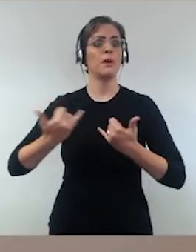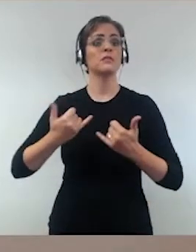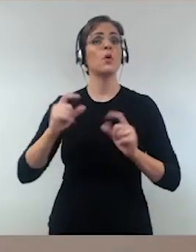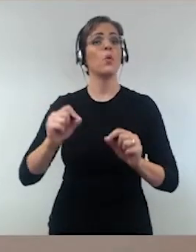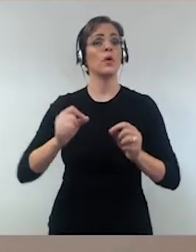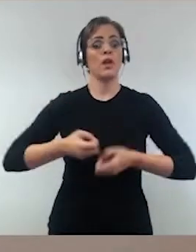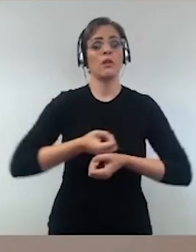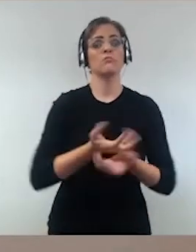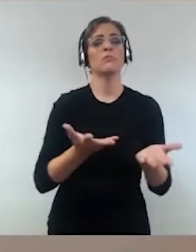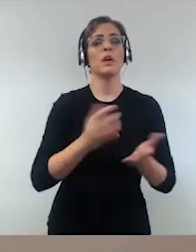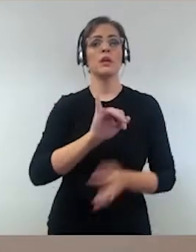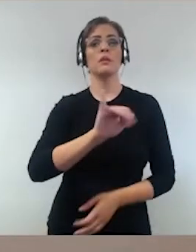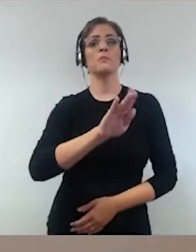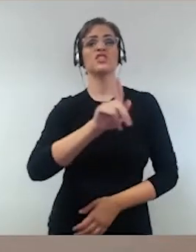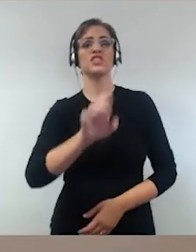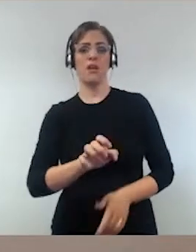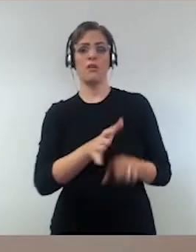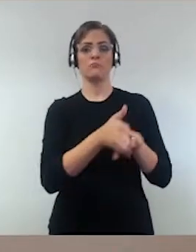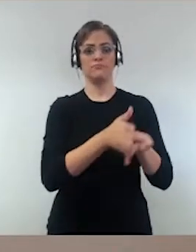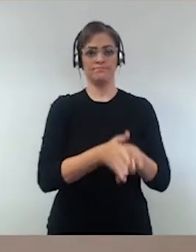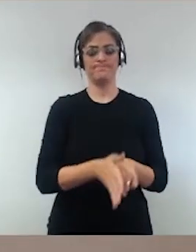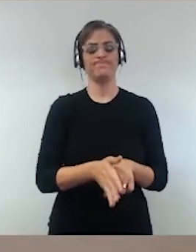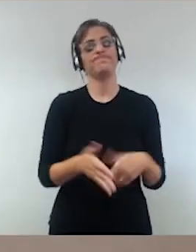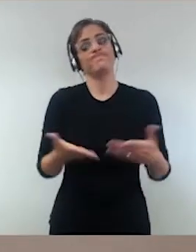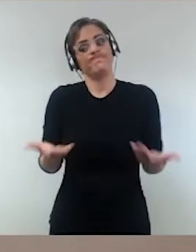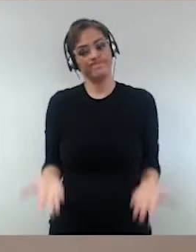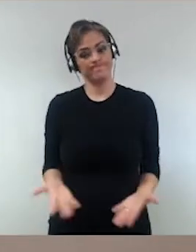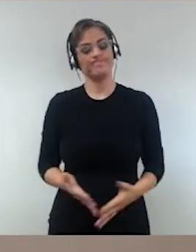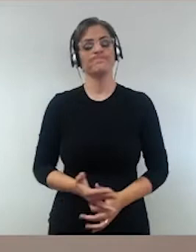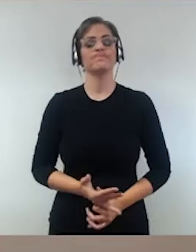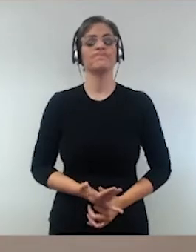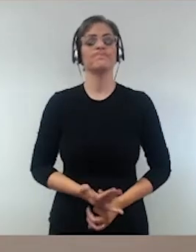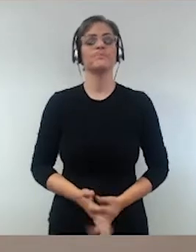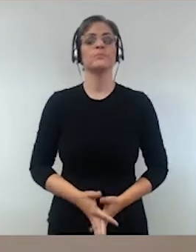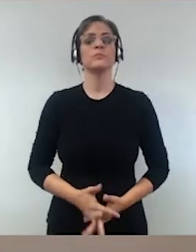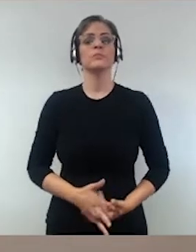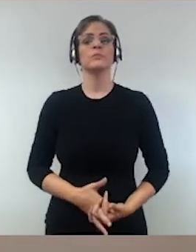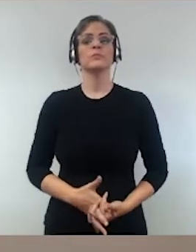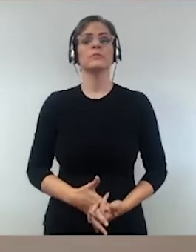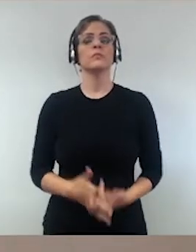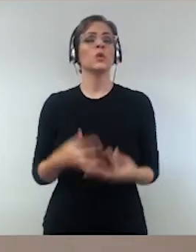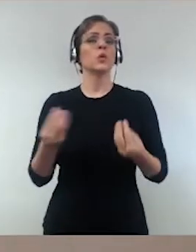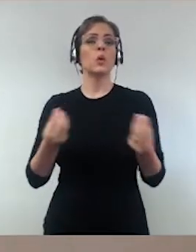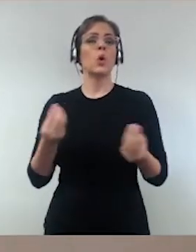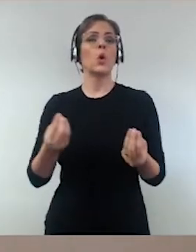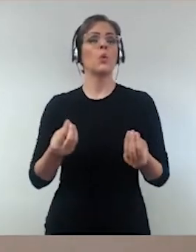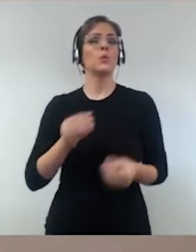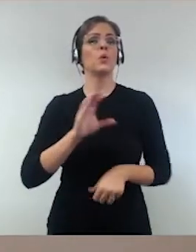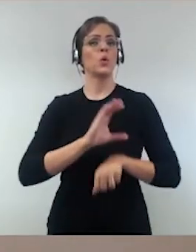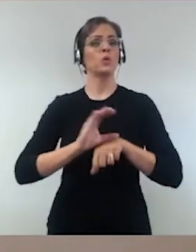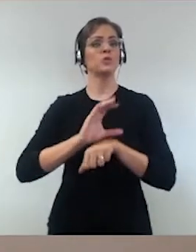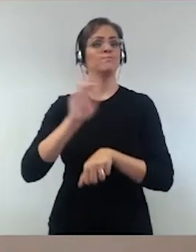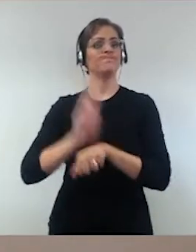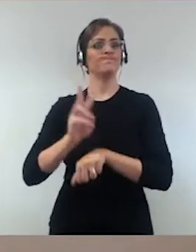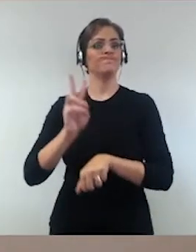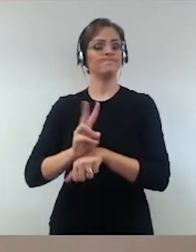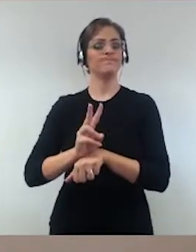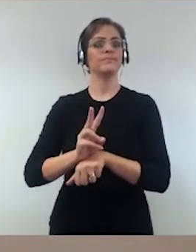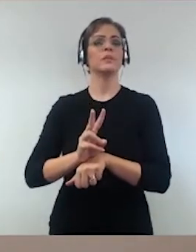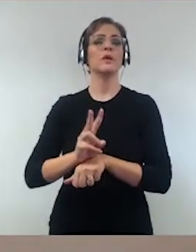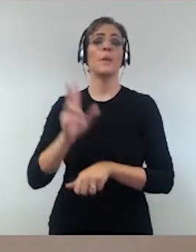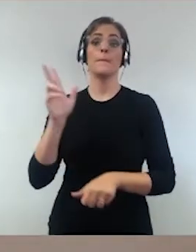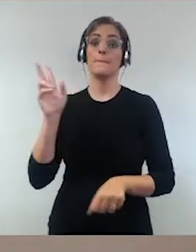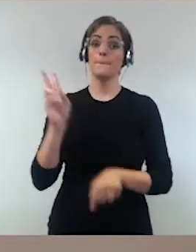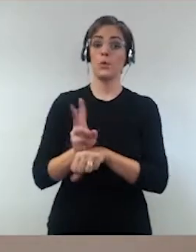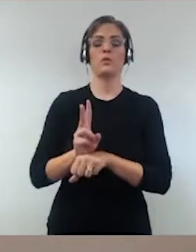que, certamente, o primeiro efeito é que a gente passa a ter uma tutela constitucional, né, da proteção de dados